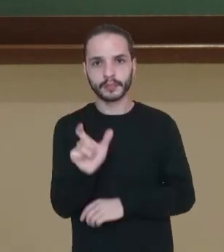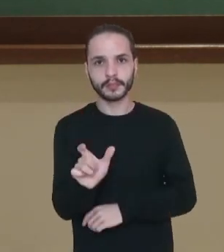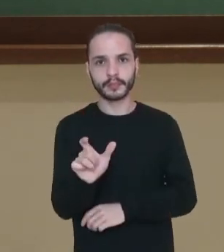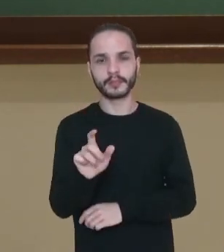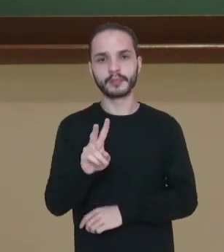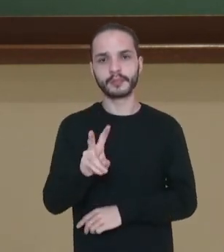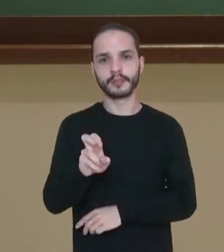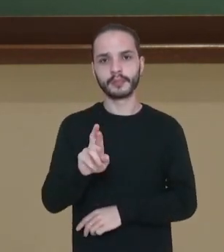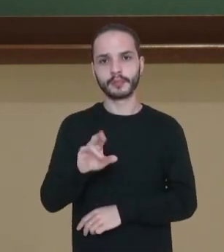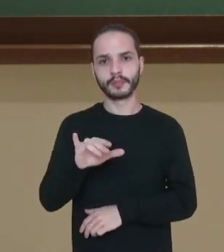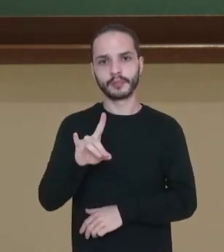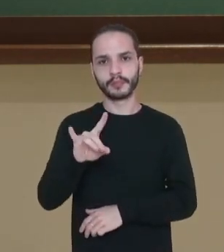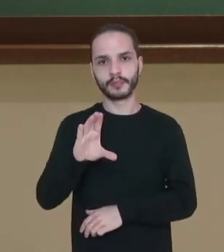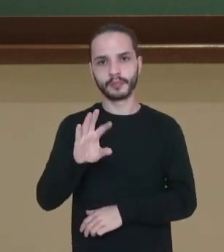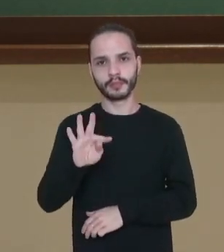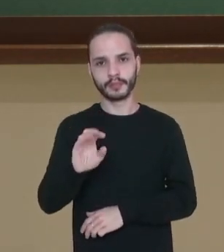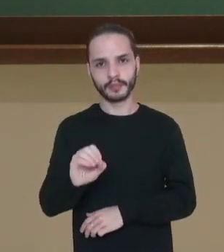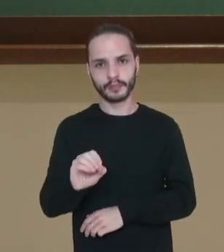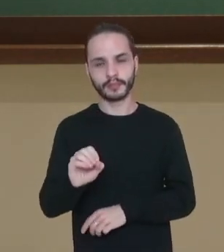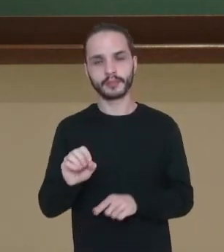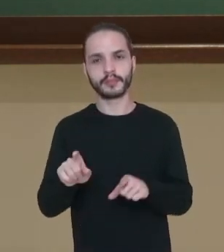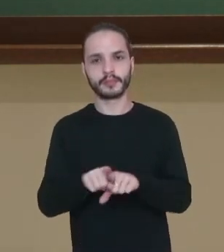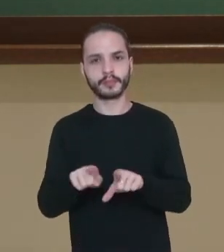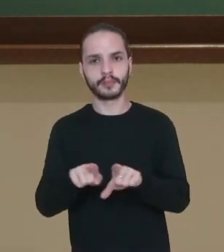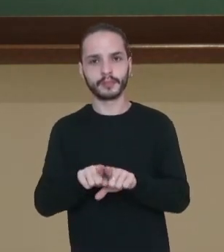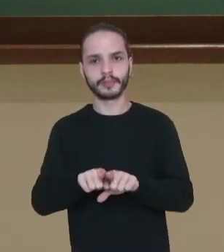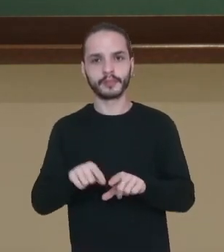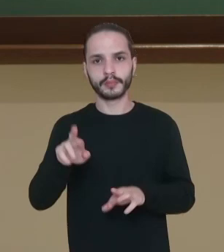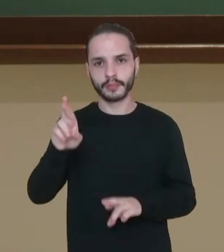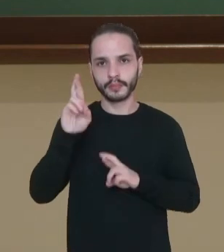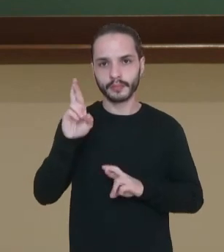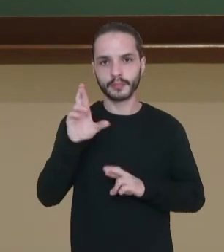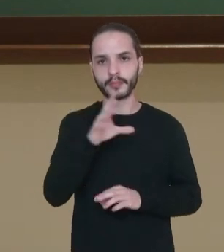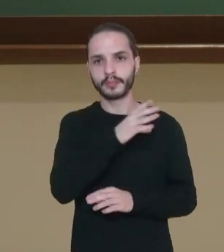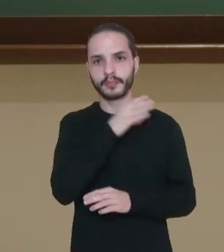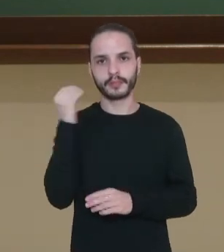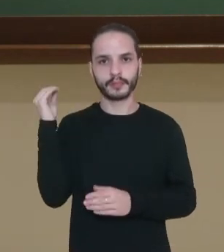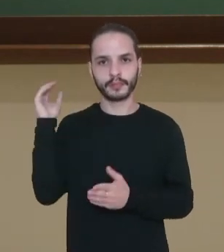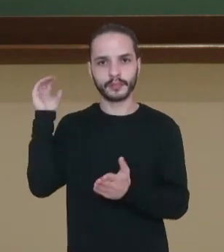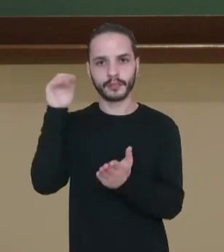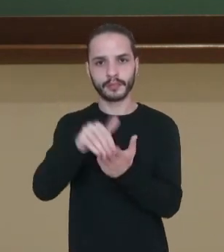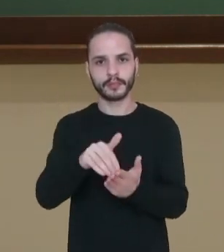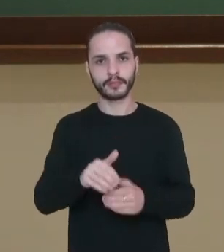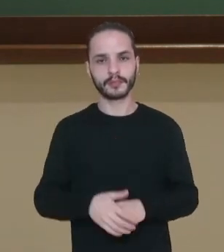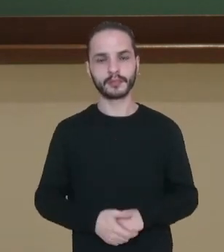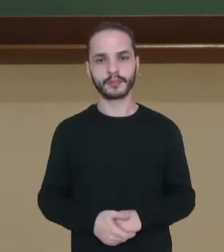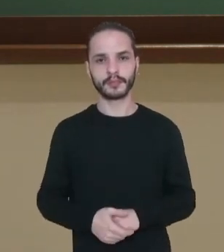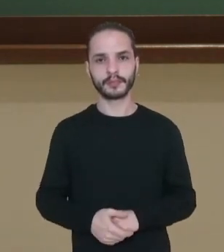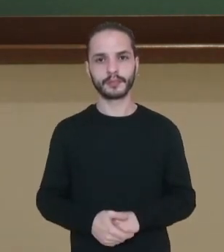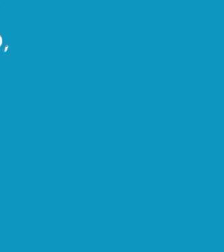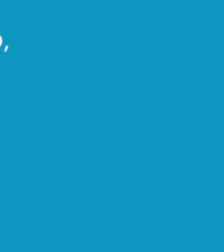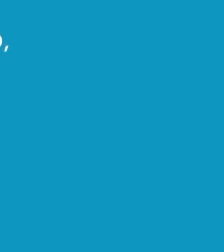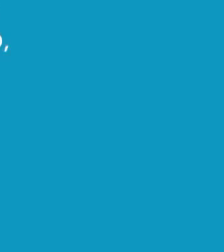Inferimos o significado de palavras ou expressões. Espero que vocês tenham gostado e até breve.